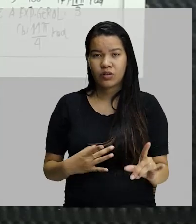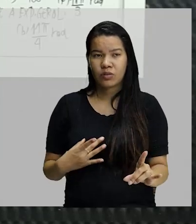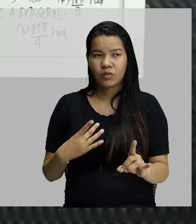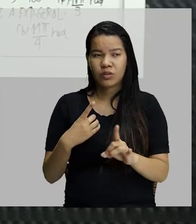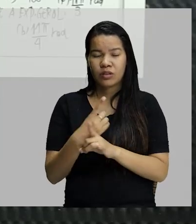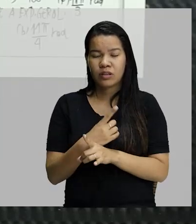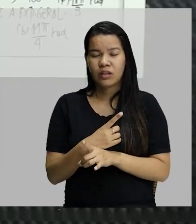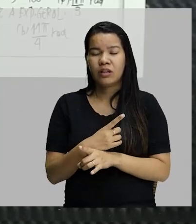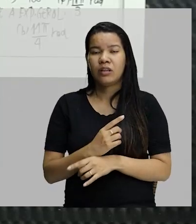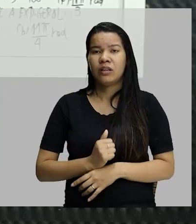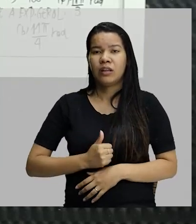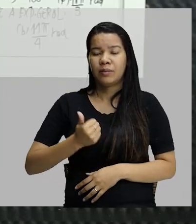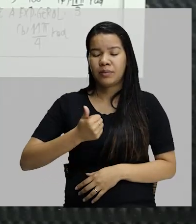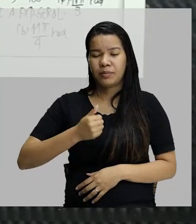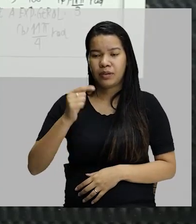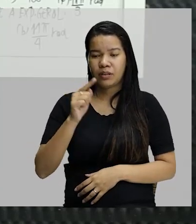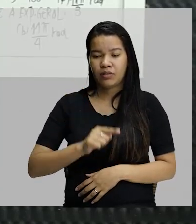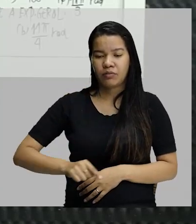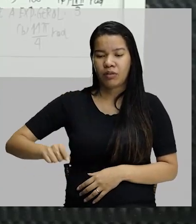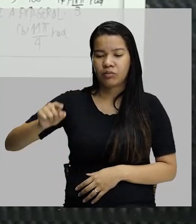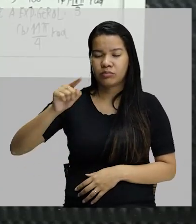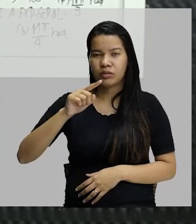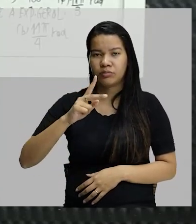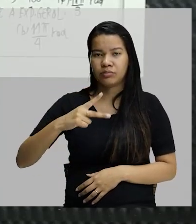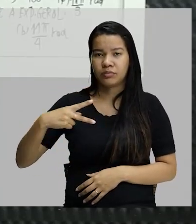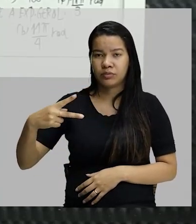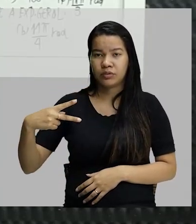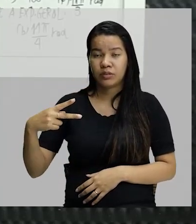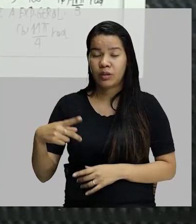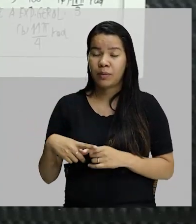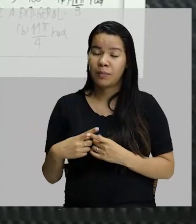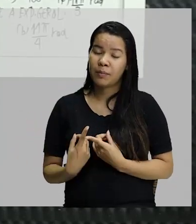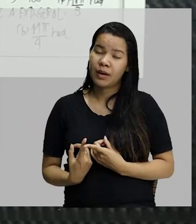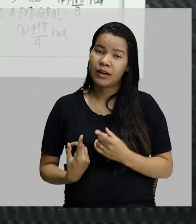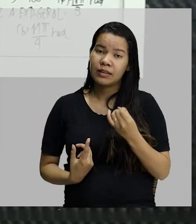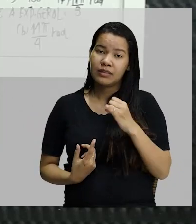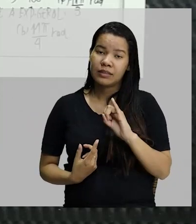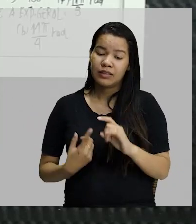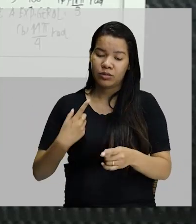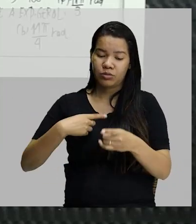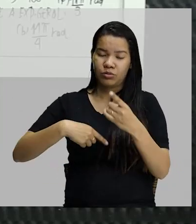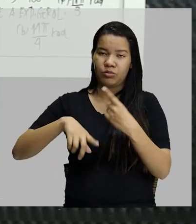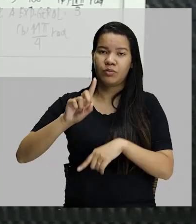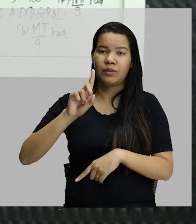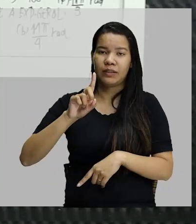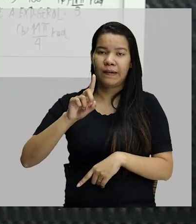ele na primeira volta positiva. Agora, se ele superar